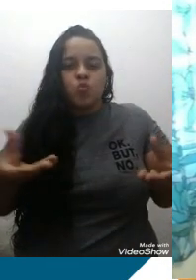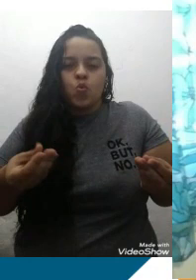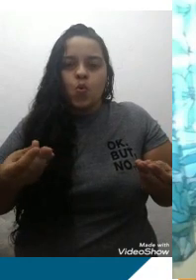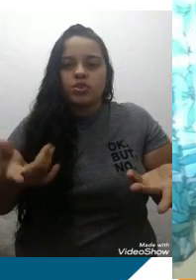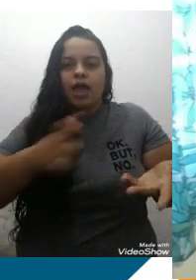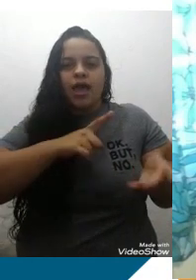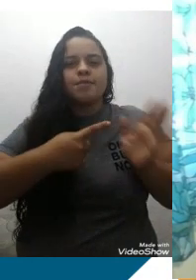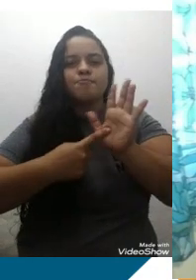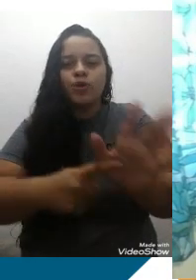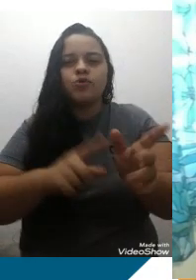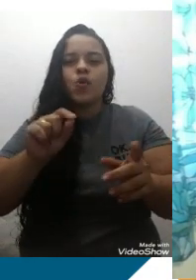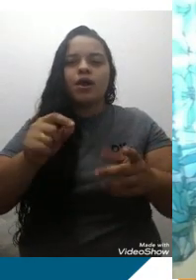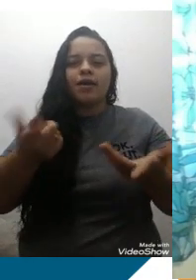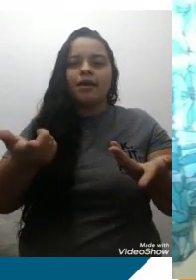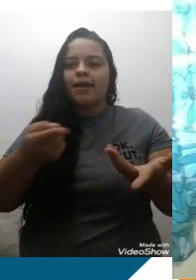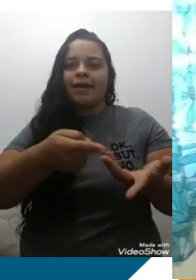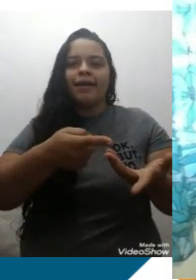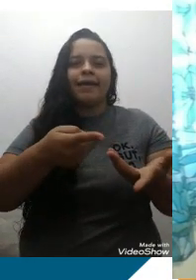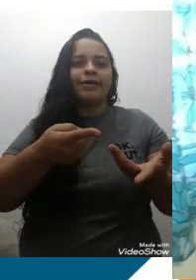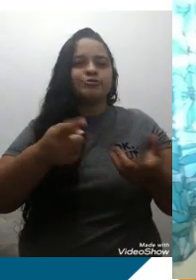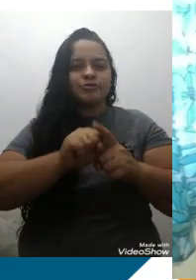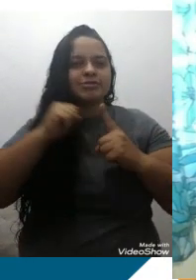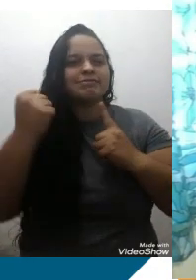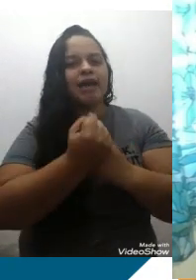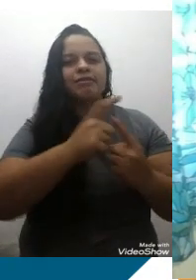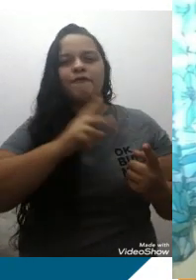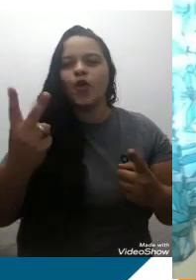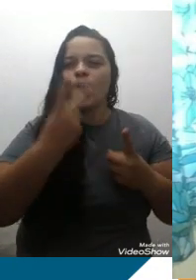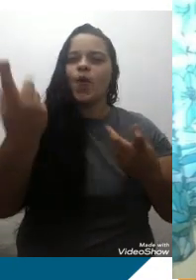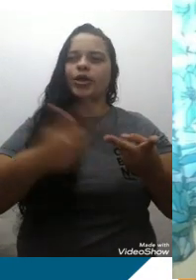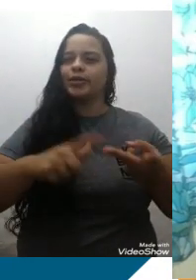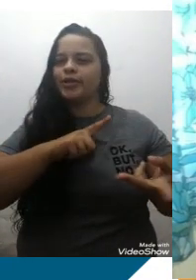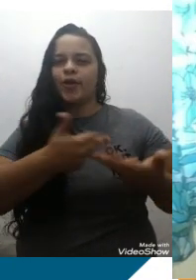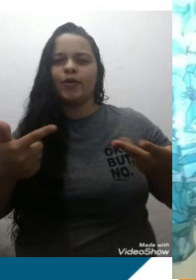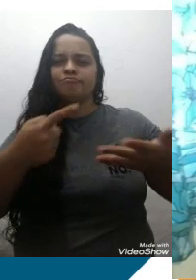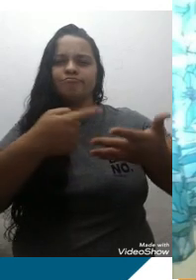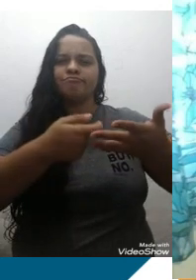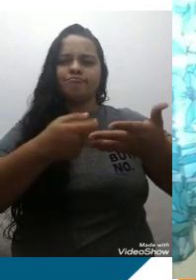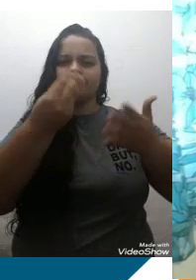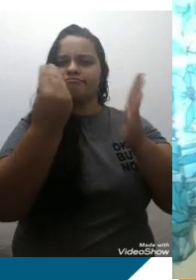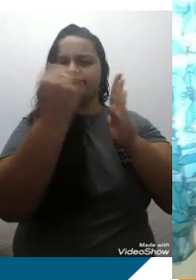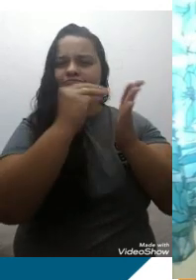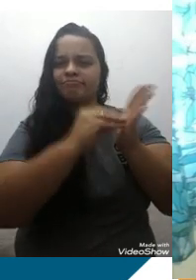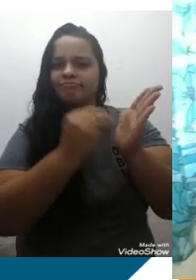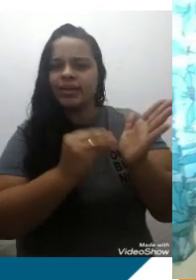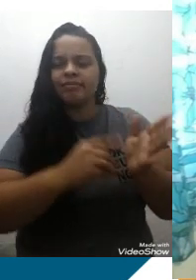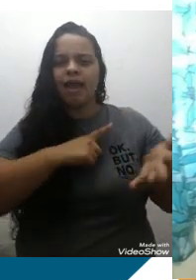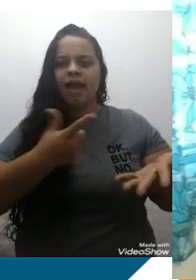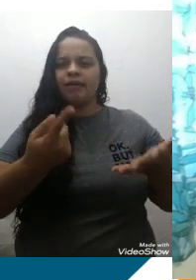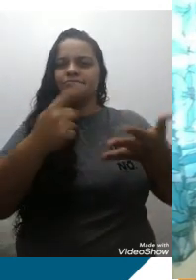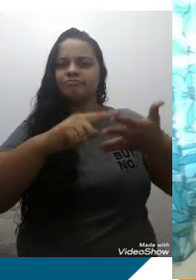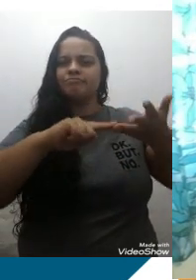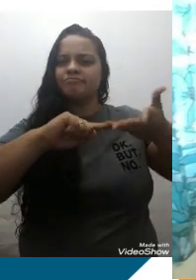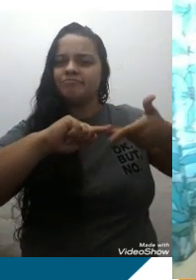para a gente a riqueza dessas sociedades e o que você colocou em relação a como esses povos interagem